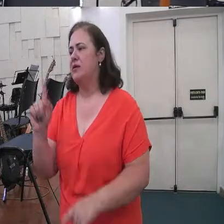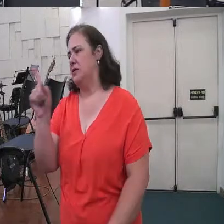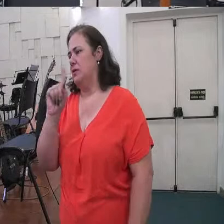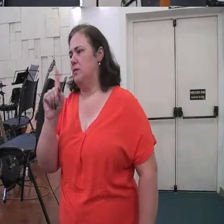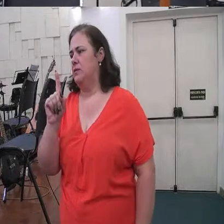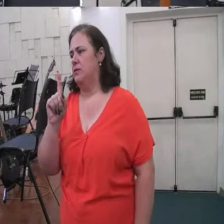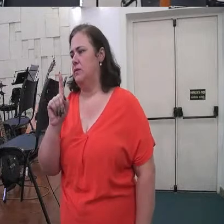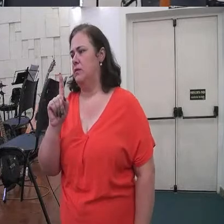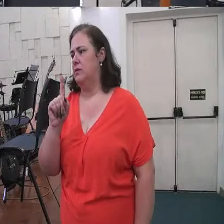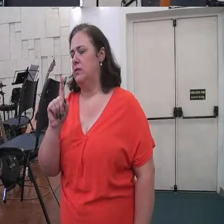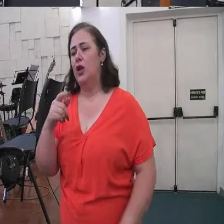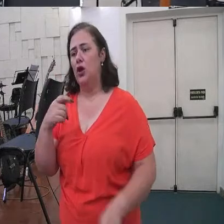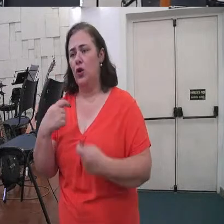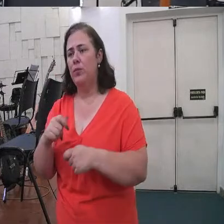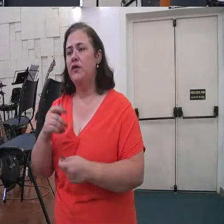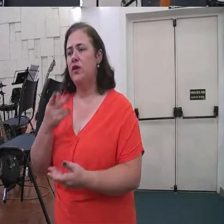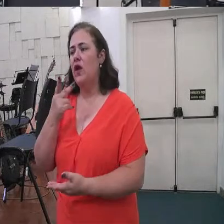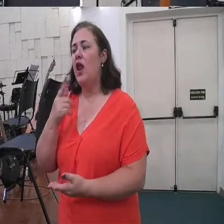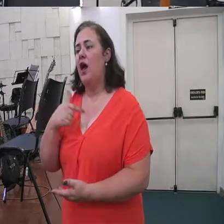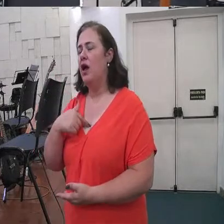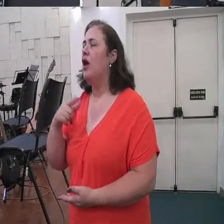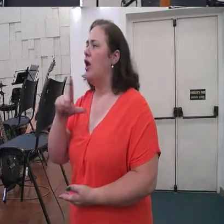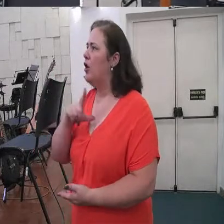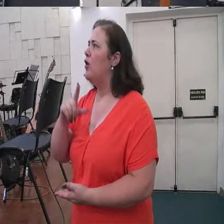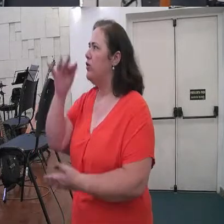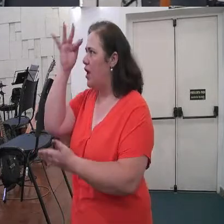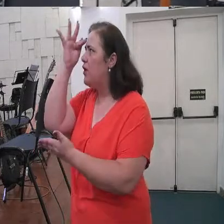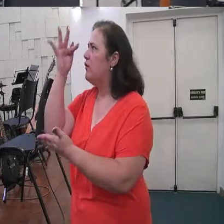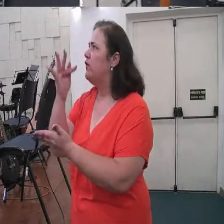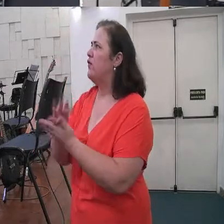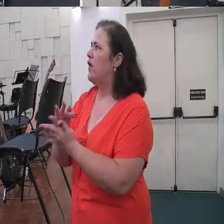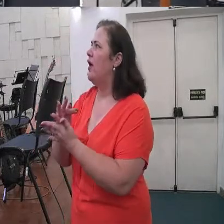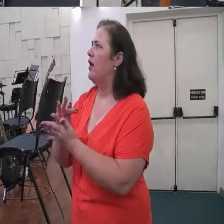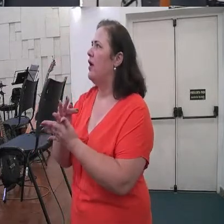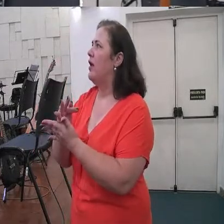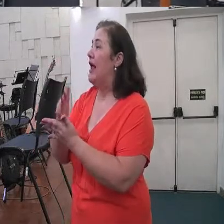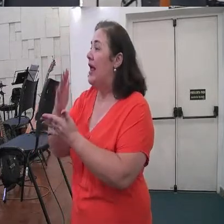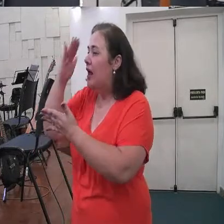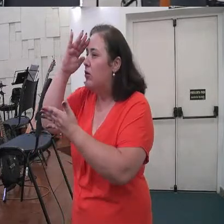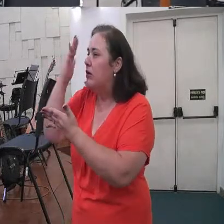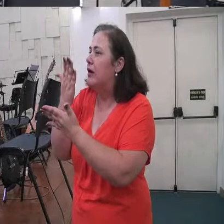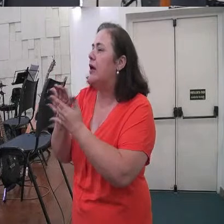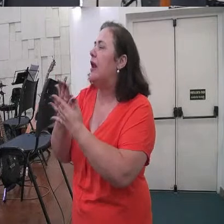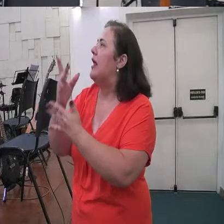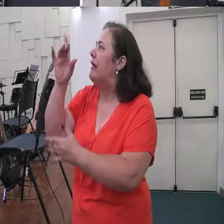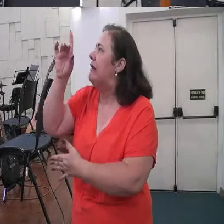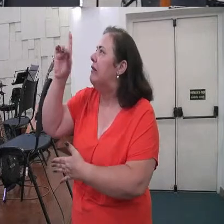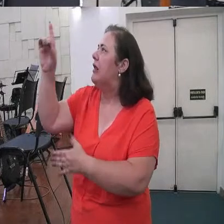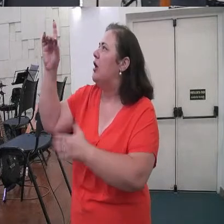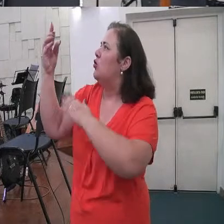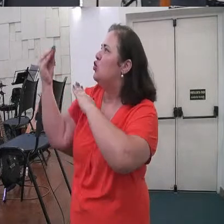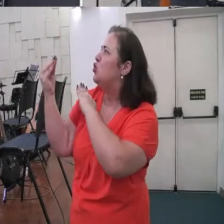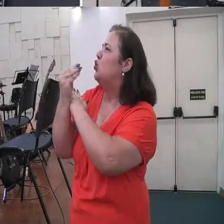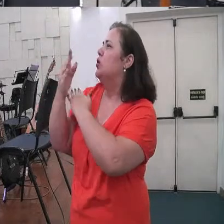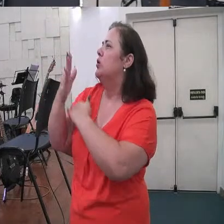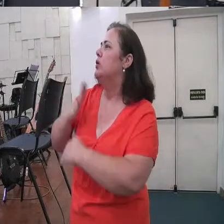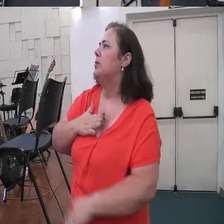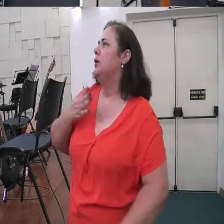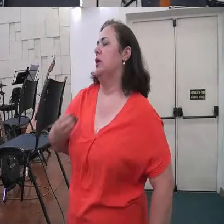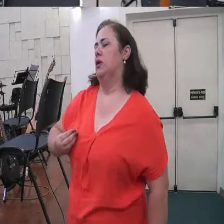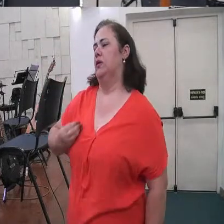É aquela fé que só me leva para a igreja? É aquela fé que me coloca assentado num banco de igreja por